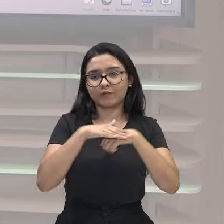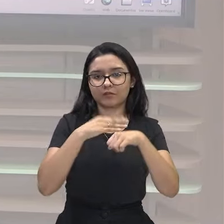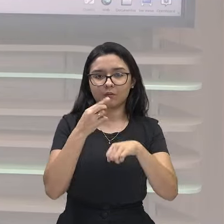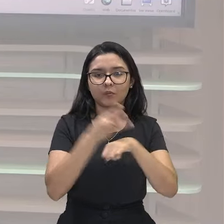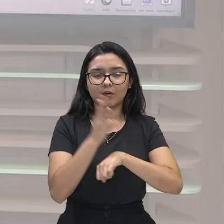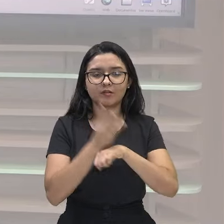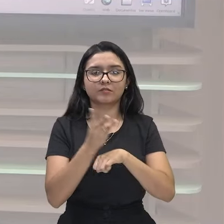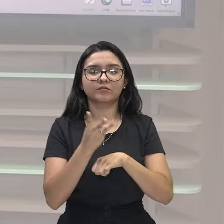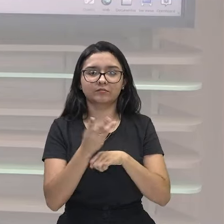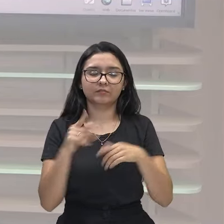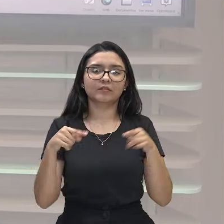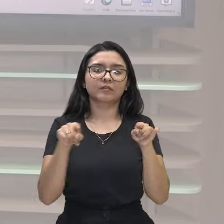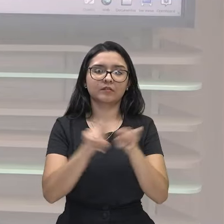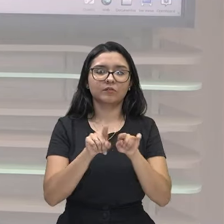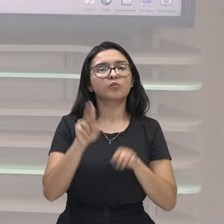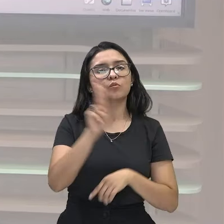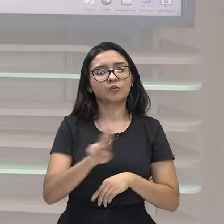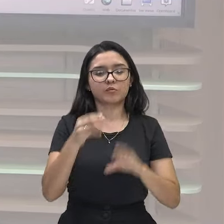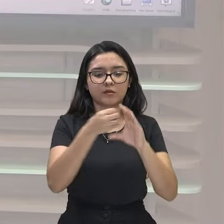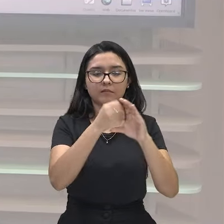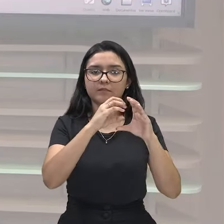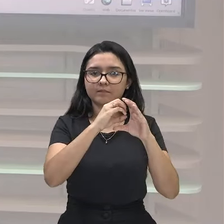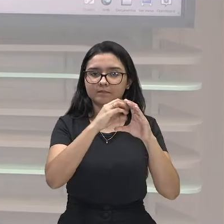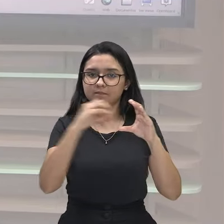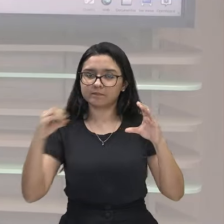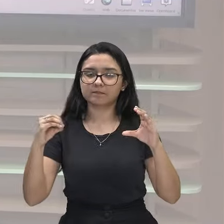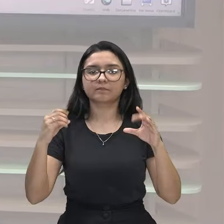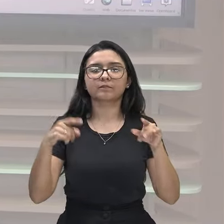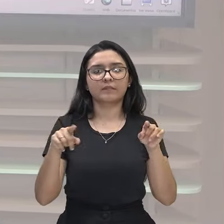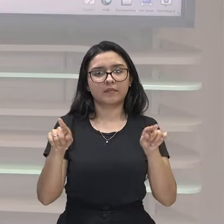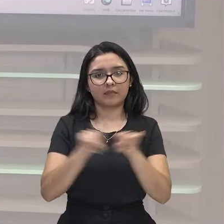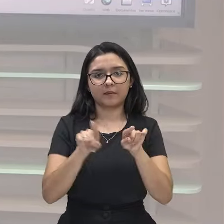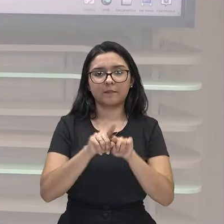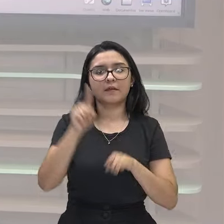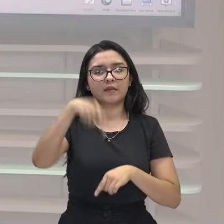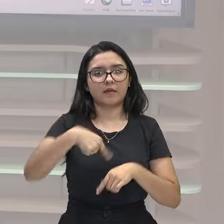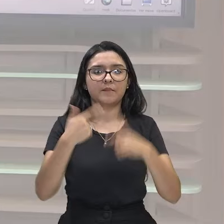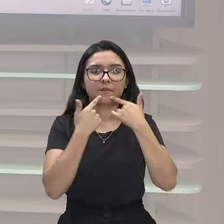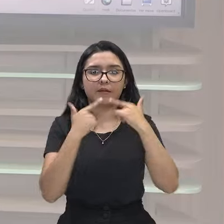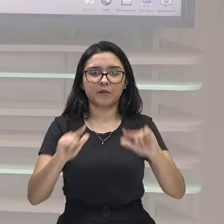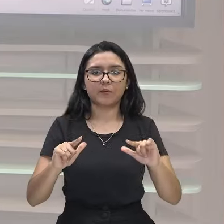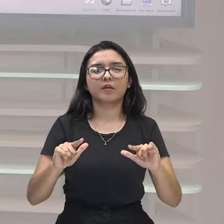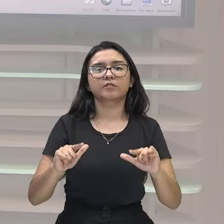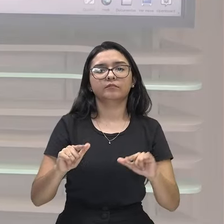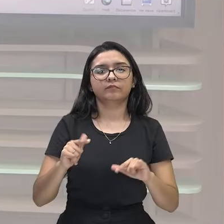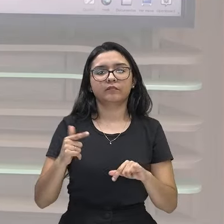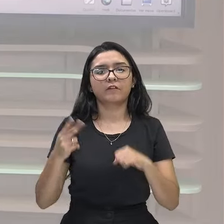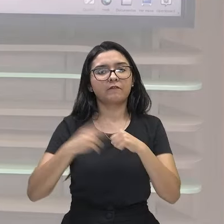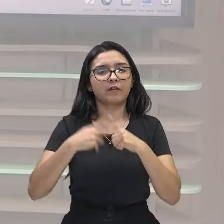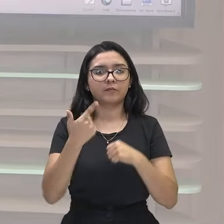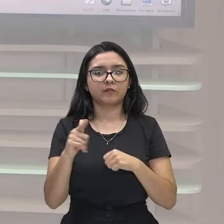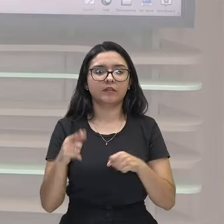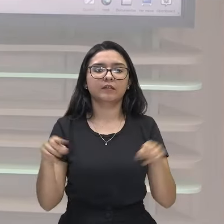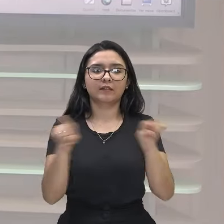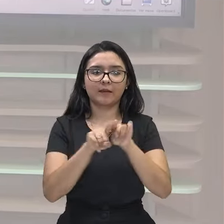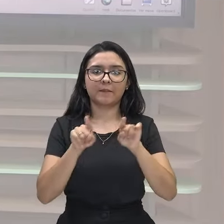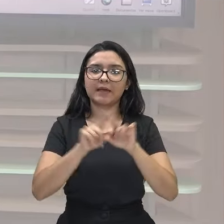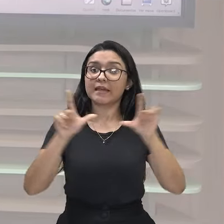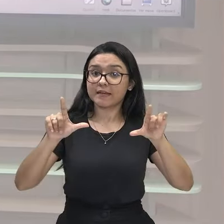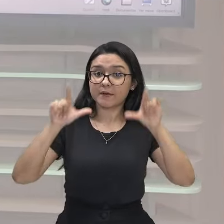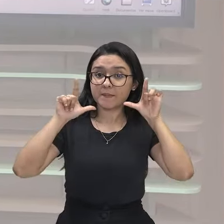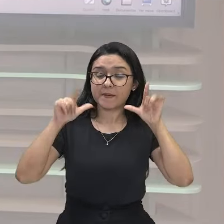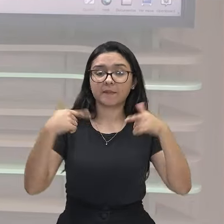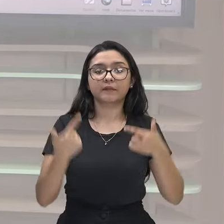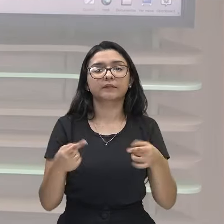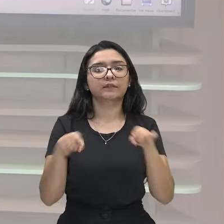linguagem não verbal, ok? Muito bem. Até mesmo os memes, ok? Então, a linguagem